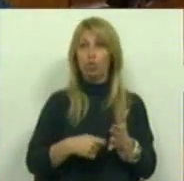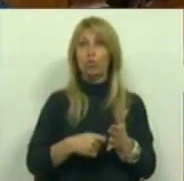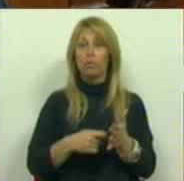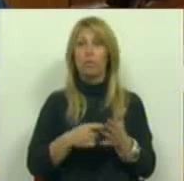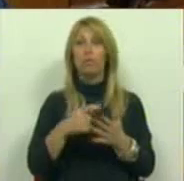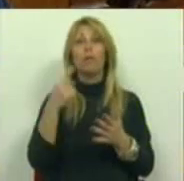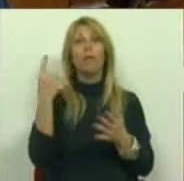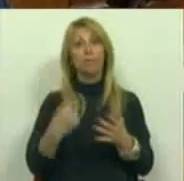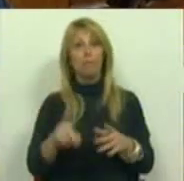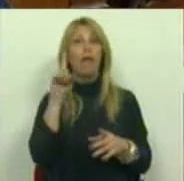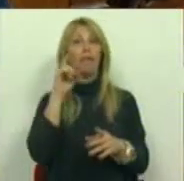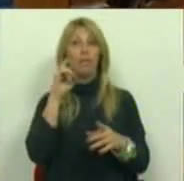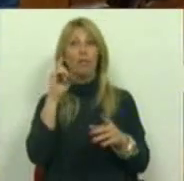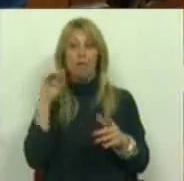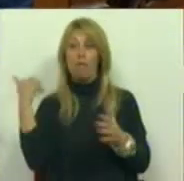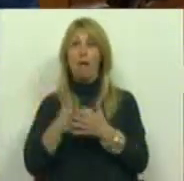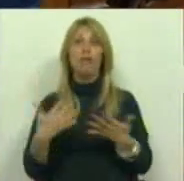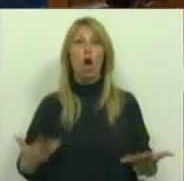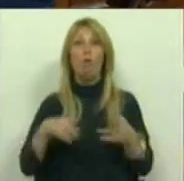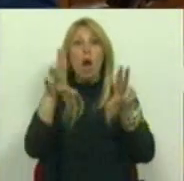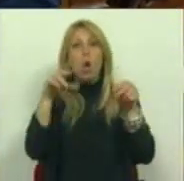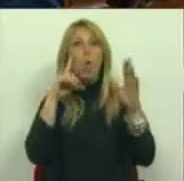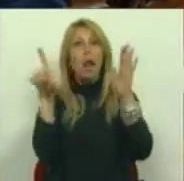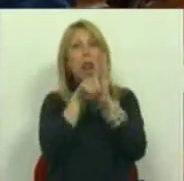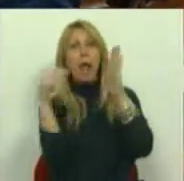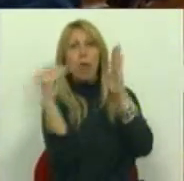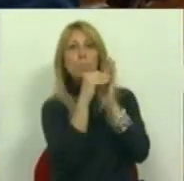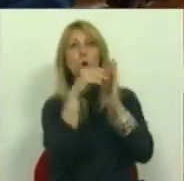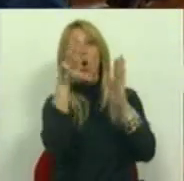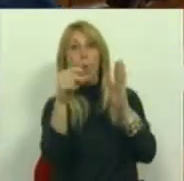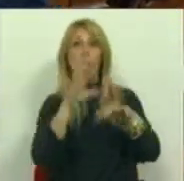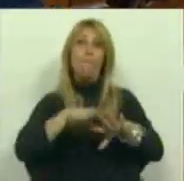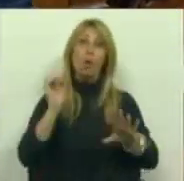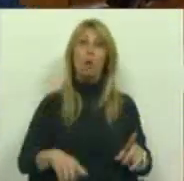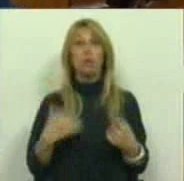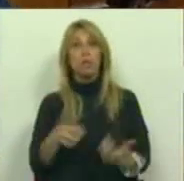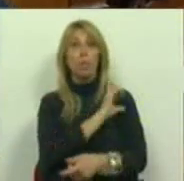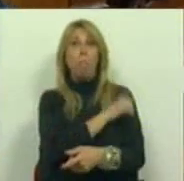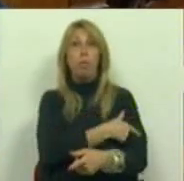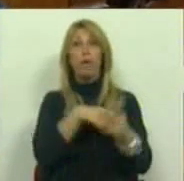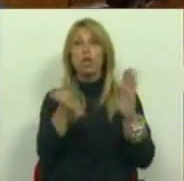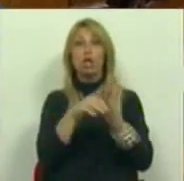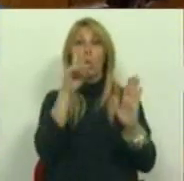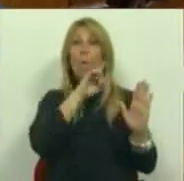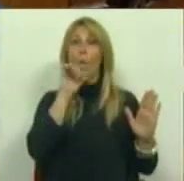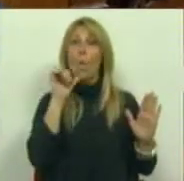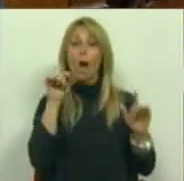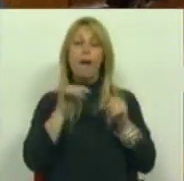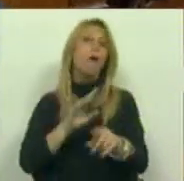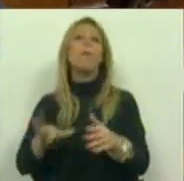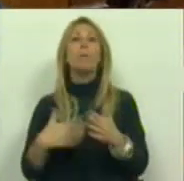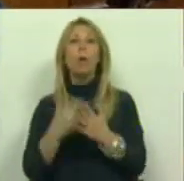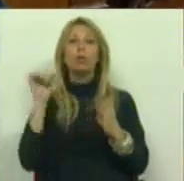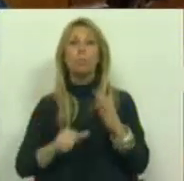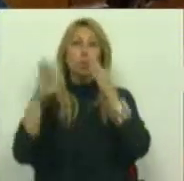no entanto, sem nunca ter estado vincado em lei e, por isso, não ter a força legislativa. Estas propostas são as propostas da